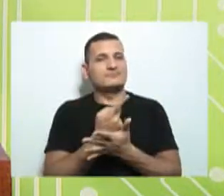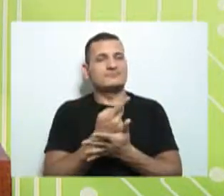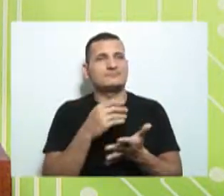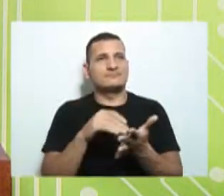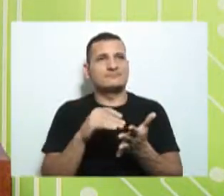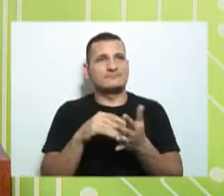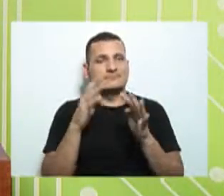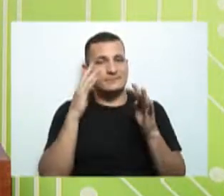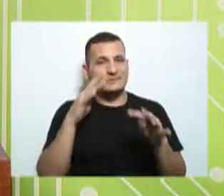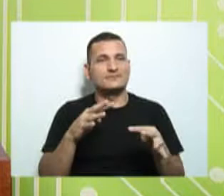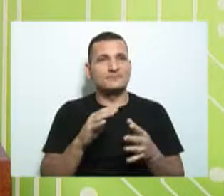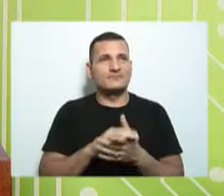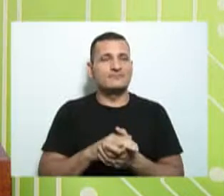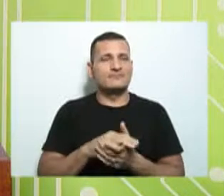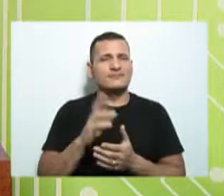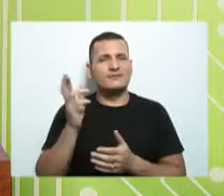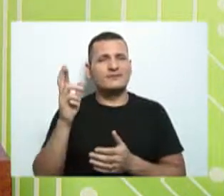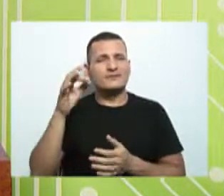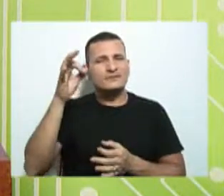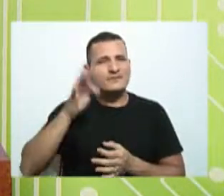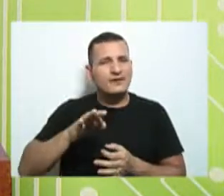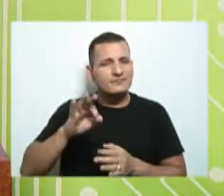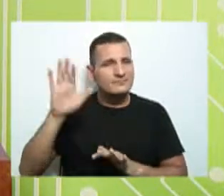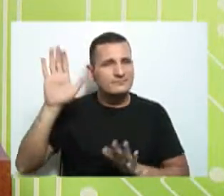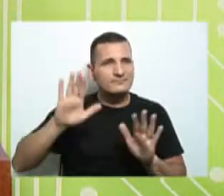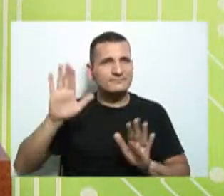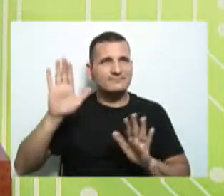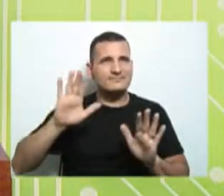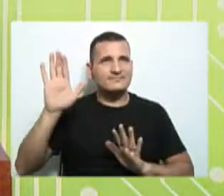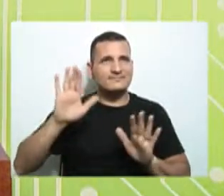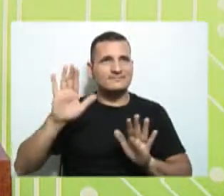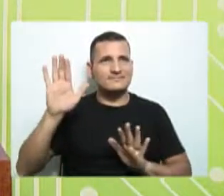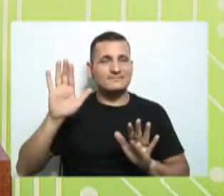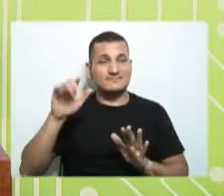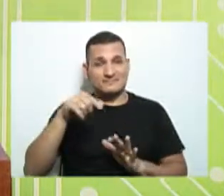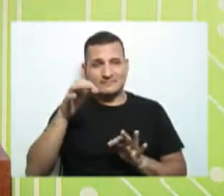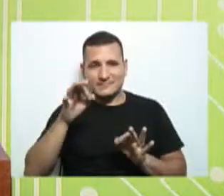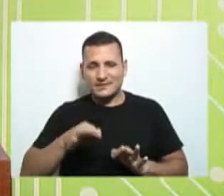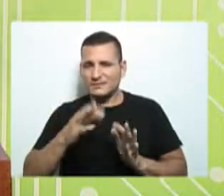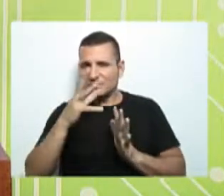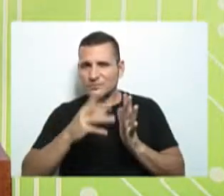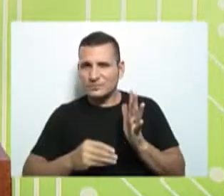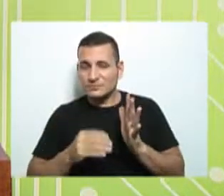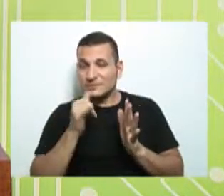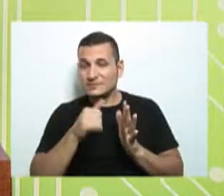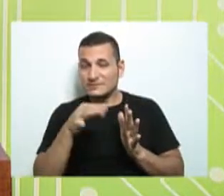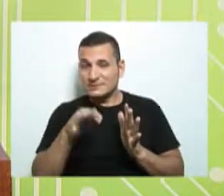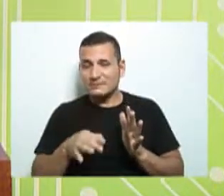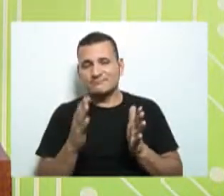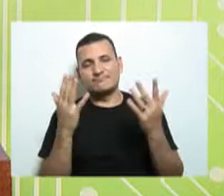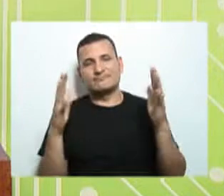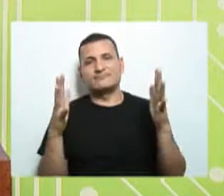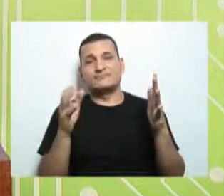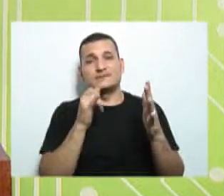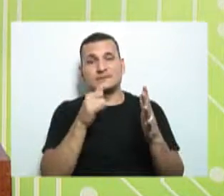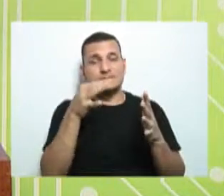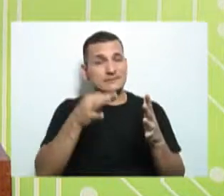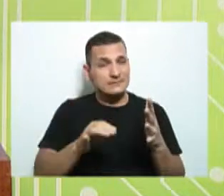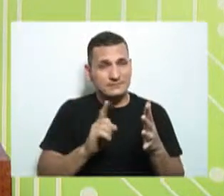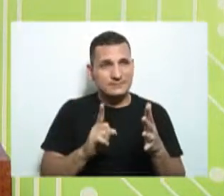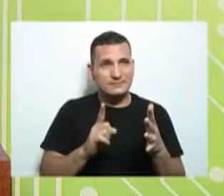atenção. Levanta a mão aí quem acertou tudo até agora, hein? Quem acertou tudo? Você acertou tudo? Se acertou, parabéns, está prestando atenção. Se não